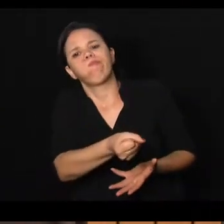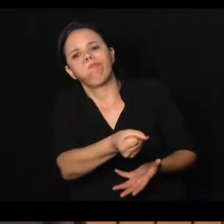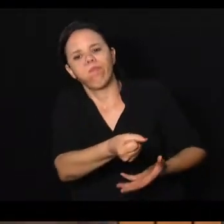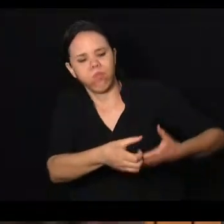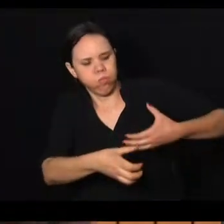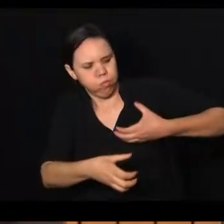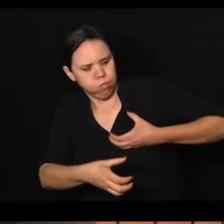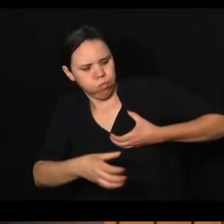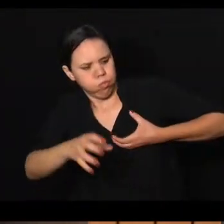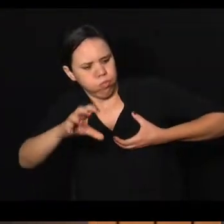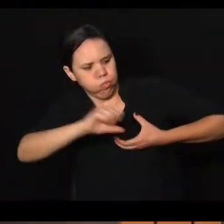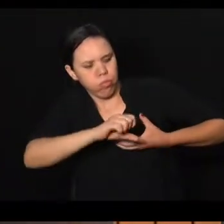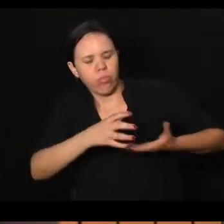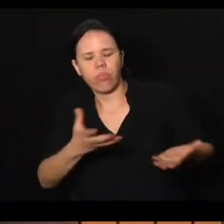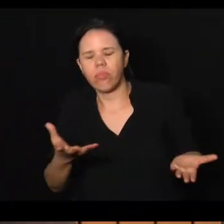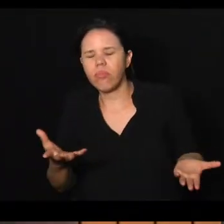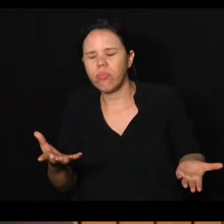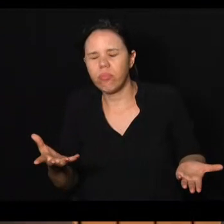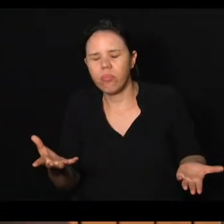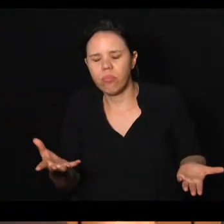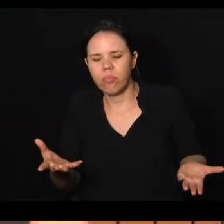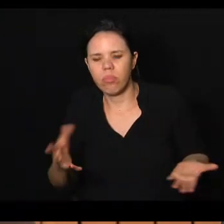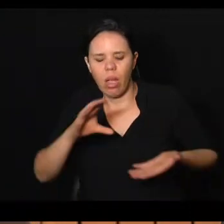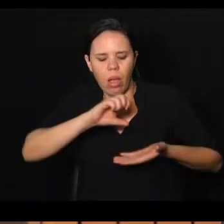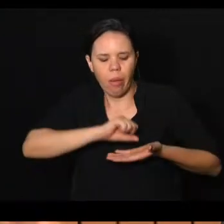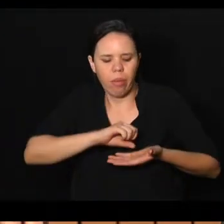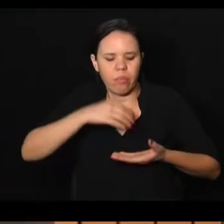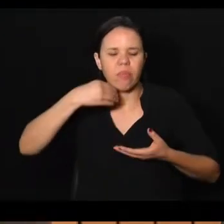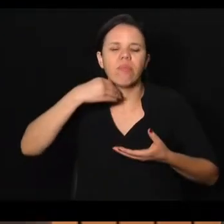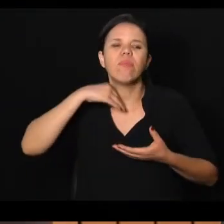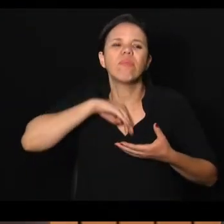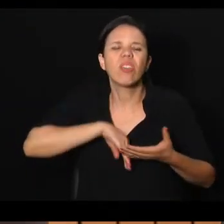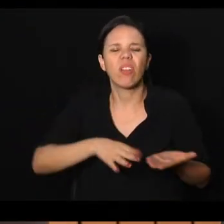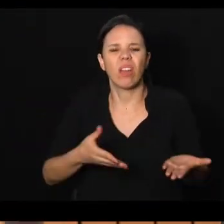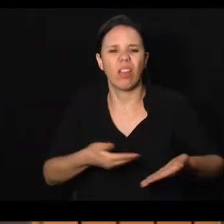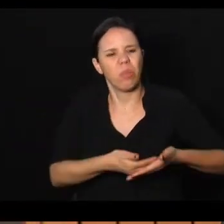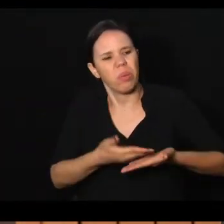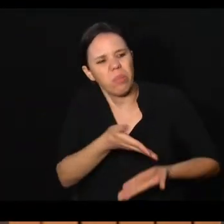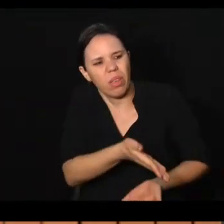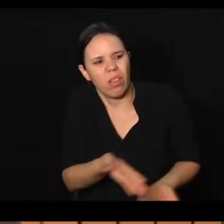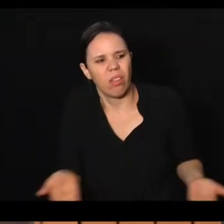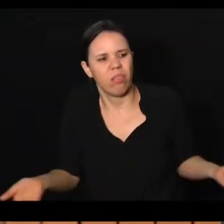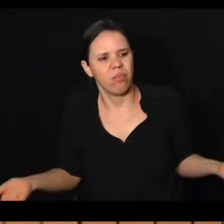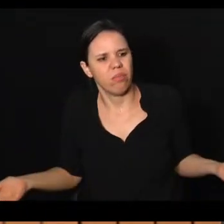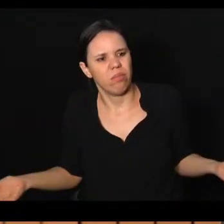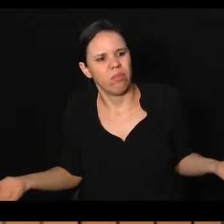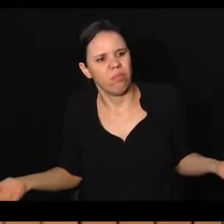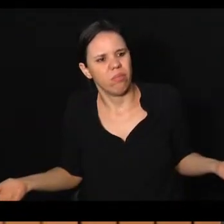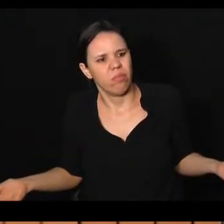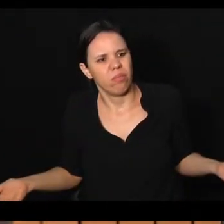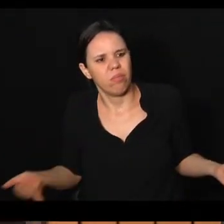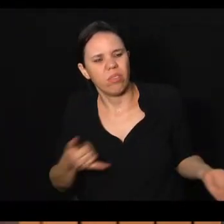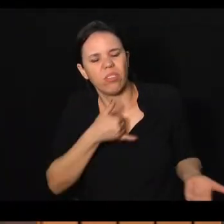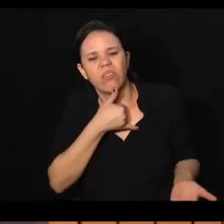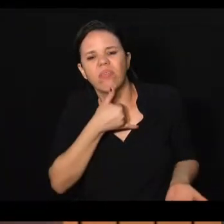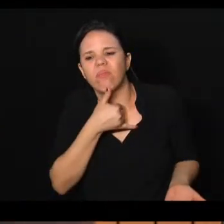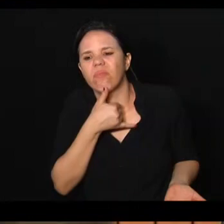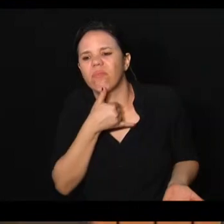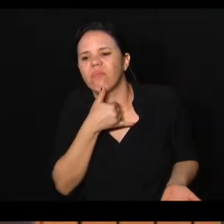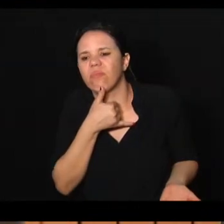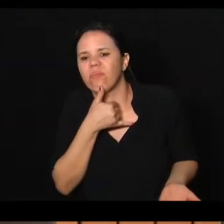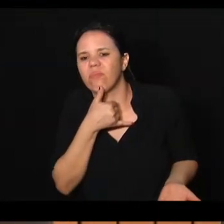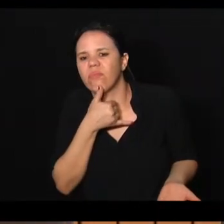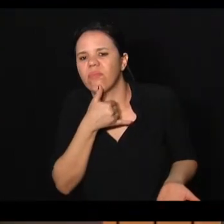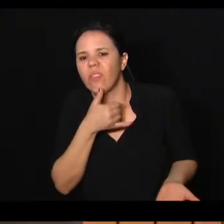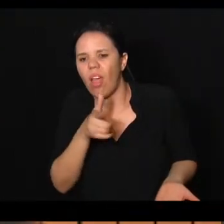o bebê no peito para mamar o esperma dele. É com essa escória que esse ministério trabalha. É esse Brasil